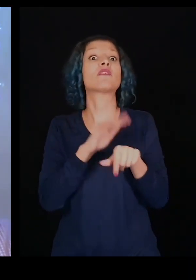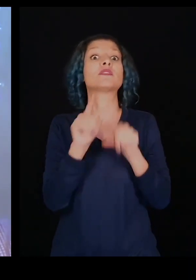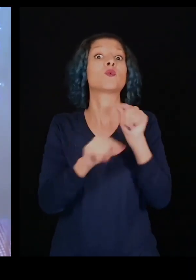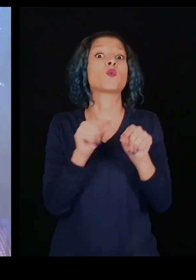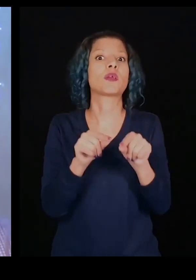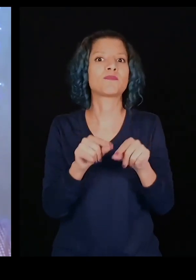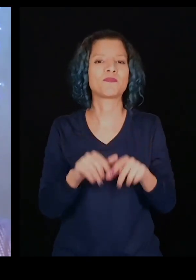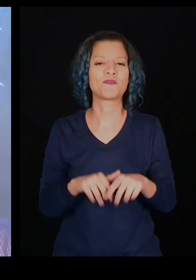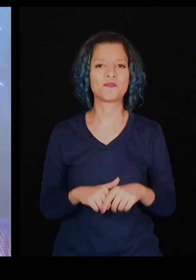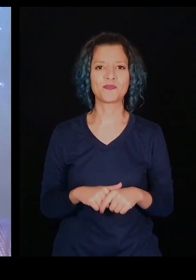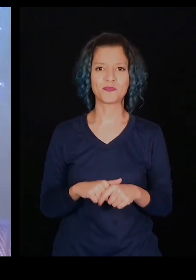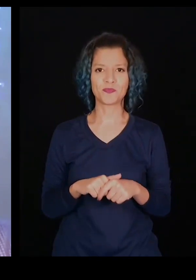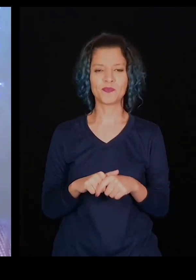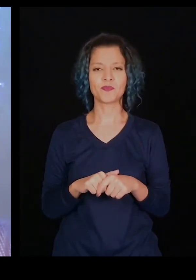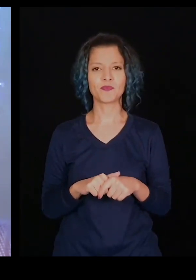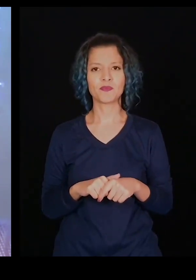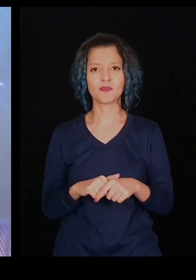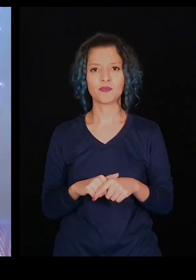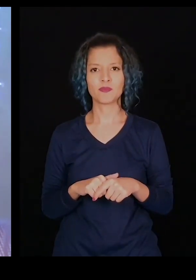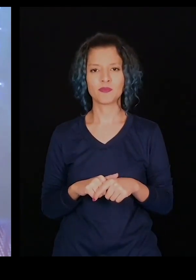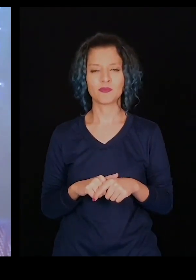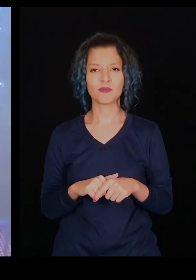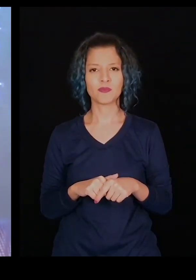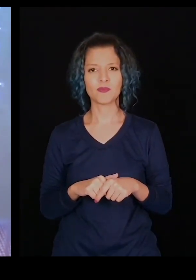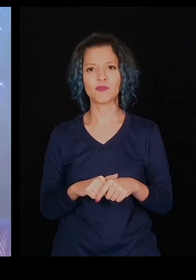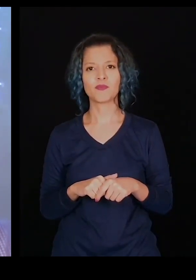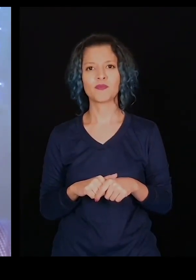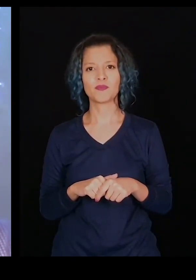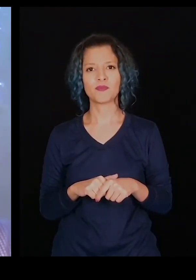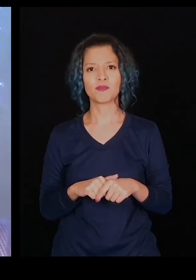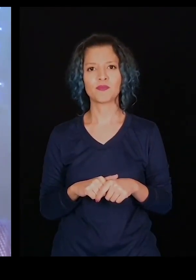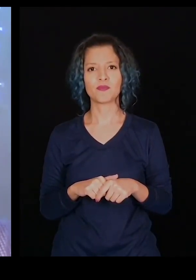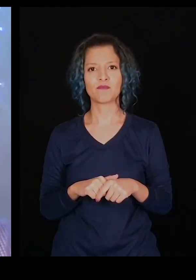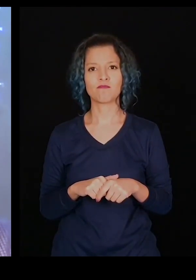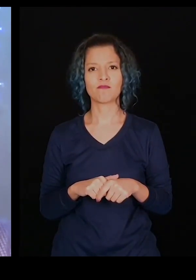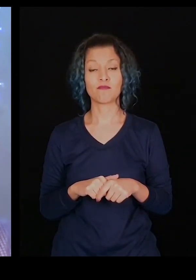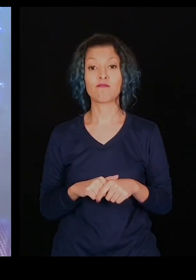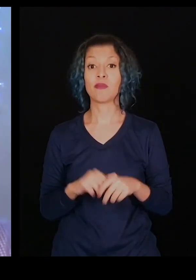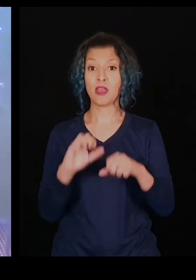Não voltar a ser o Hugo que era antes.